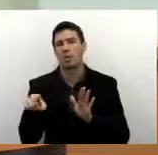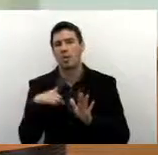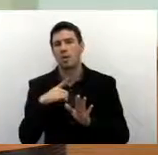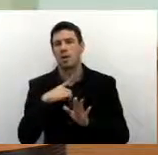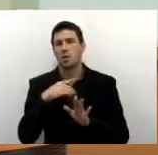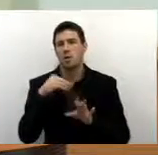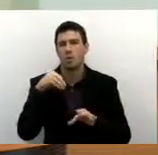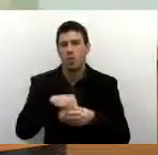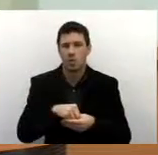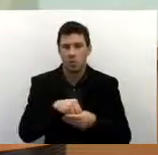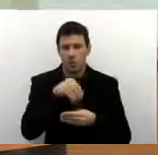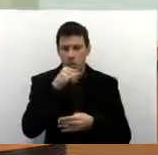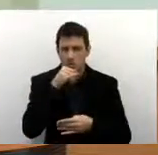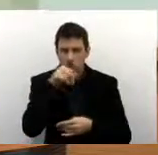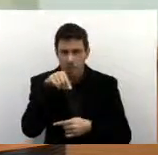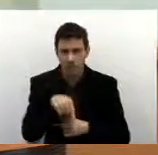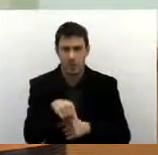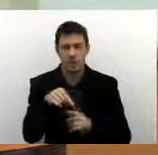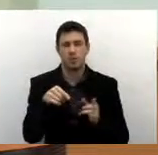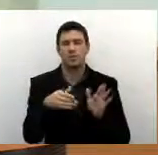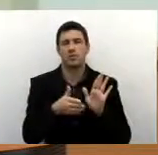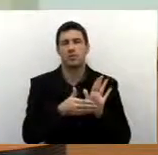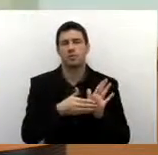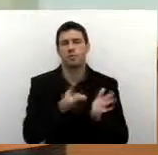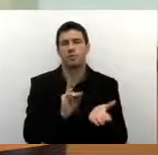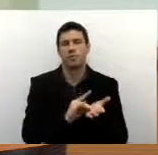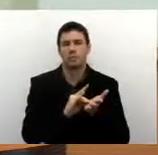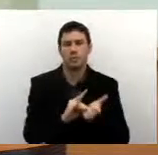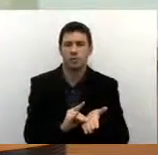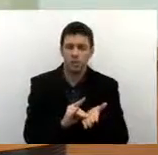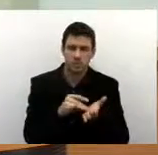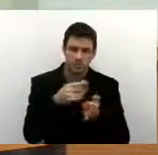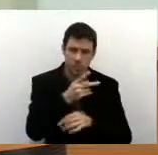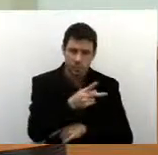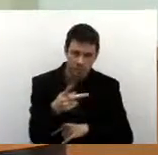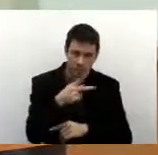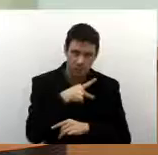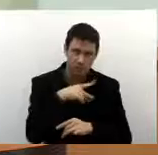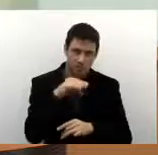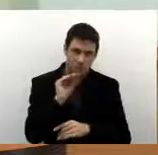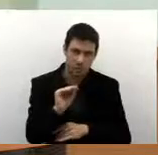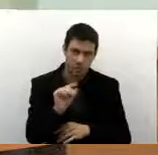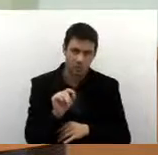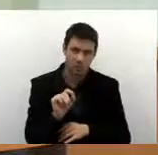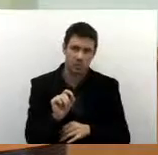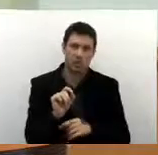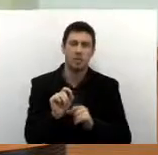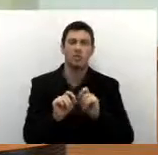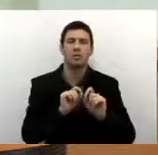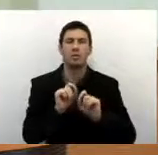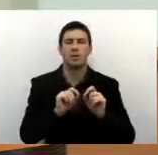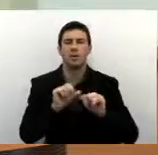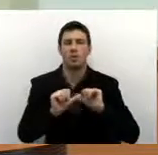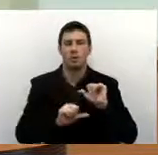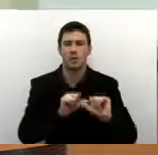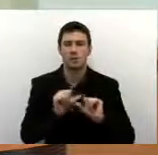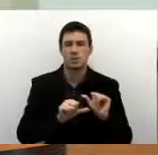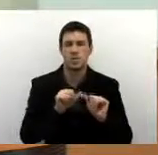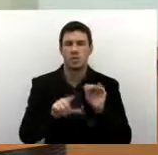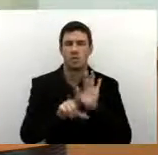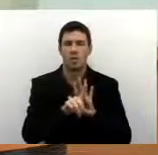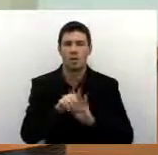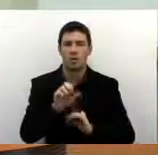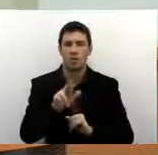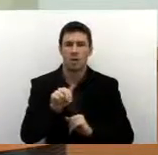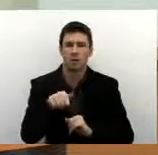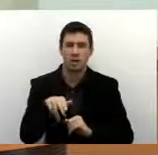ele colocou, neste ofício que ele enviou ao presidente, ele colocou que a questão da alteração também da lei orgânica, que o vereador